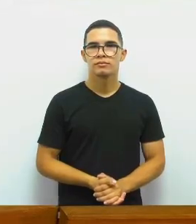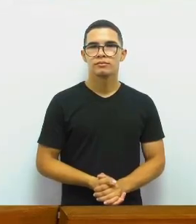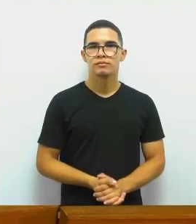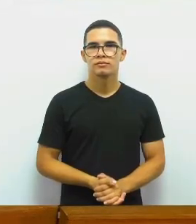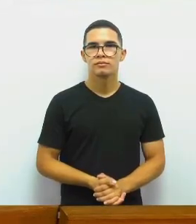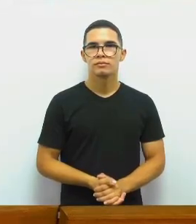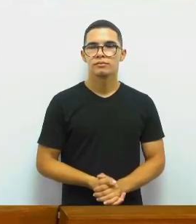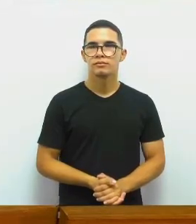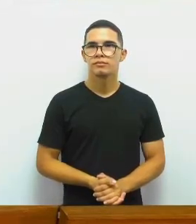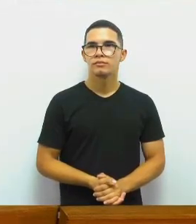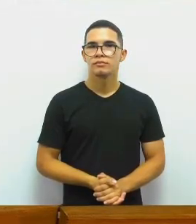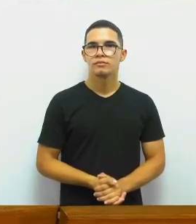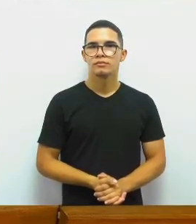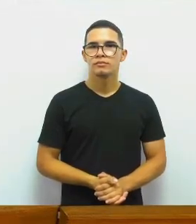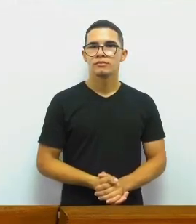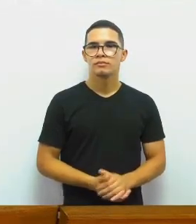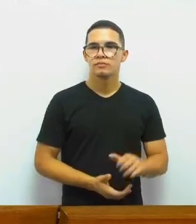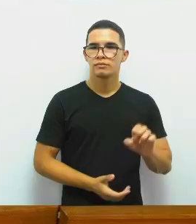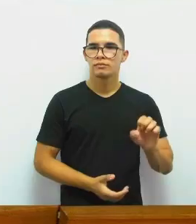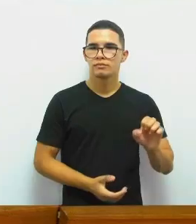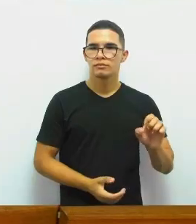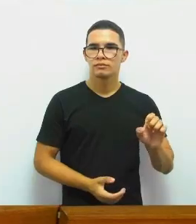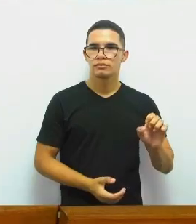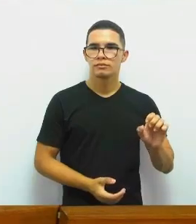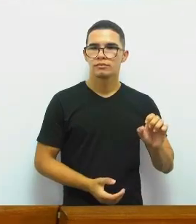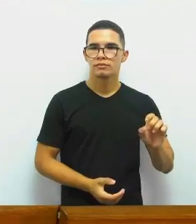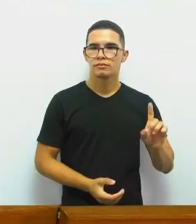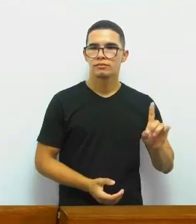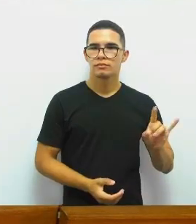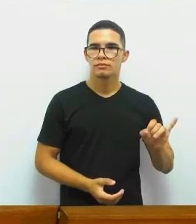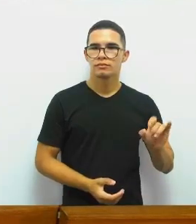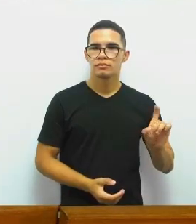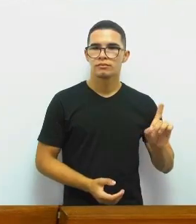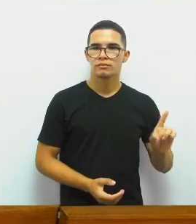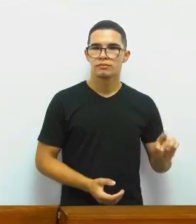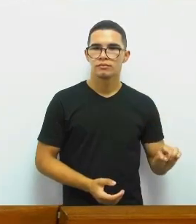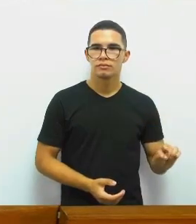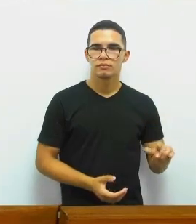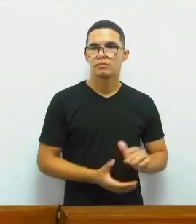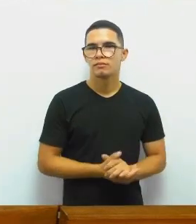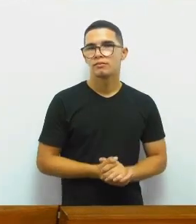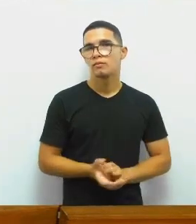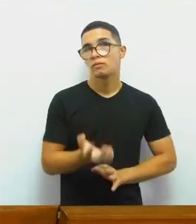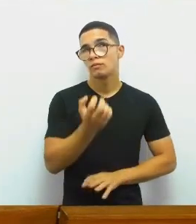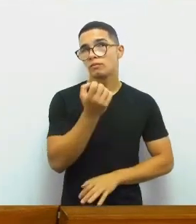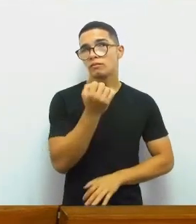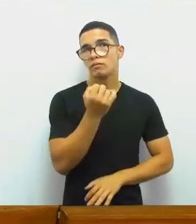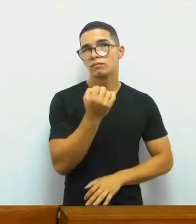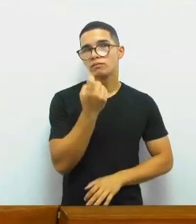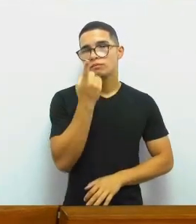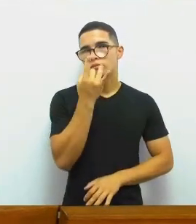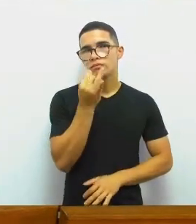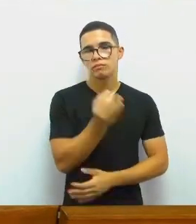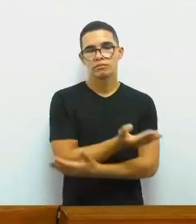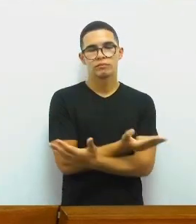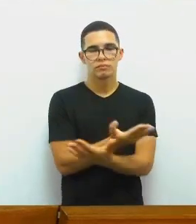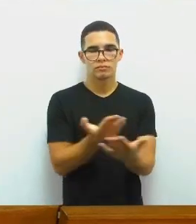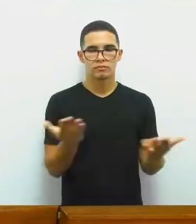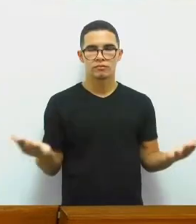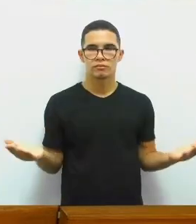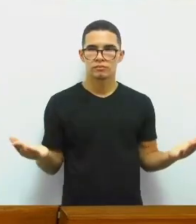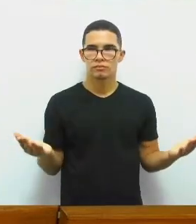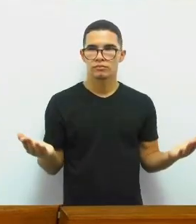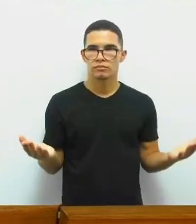Vereador Edinho Rodrigues, com a palavra. Senhor presidente, senhores vereadores, mais uma vez, muito bom dia. O Jorge brincou aqui